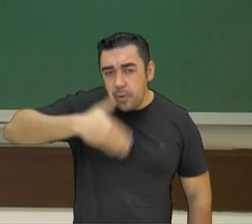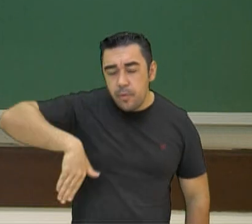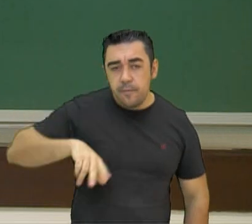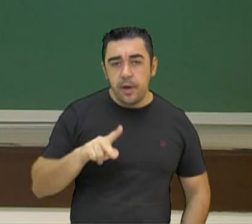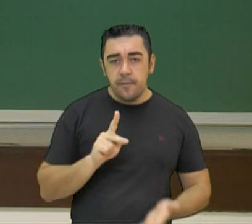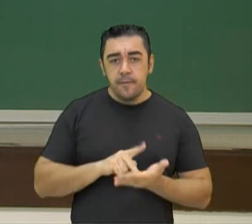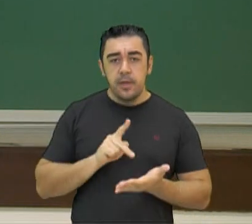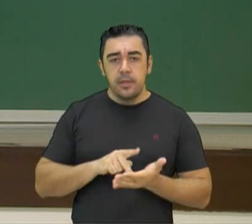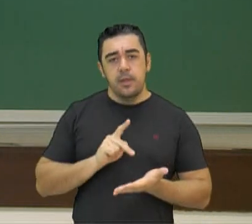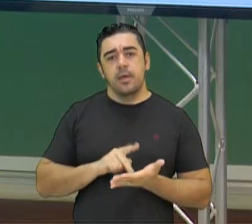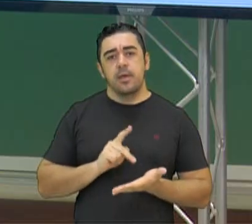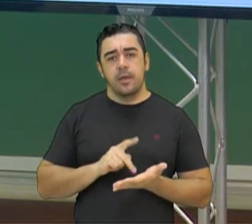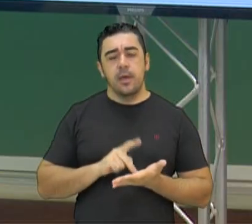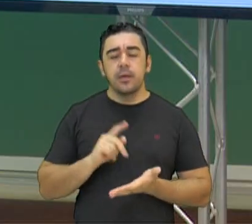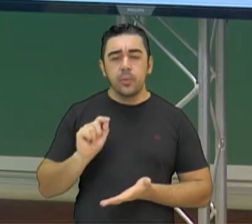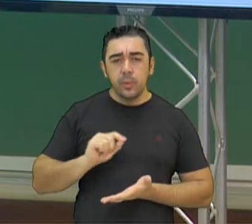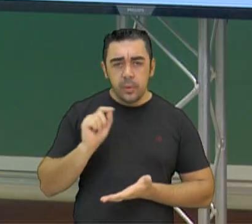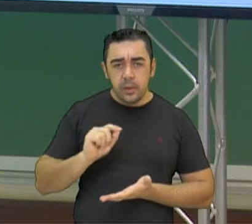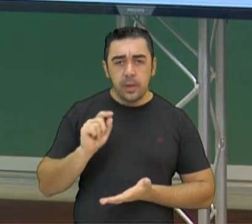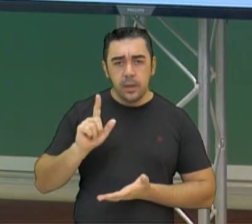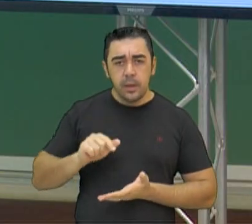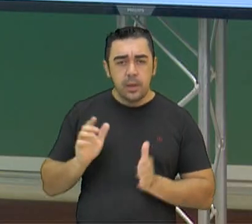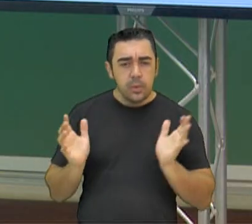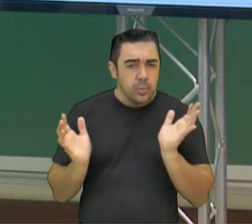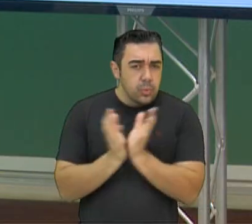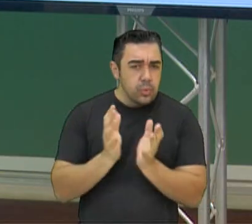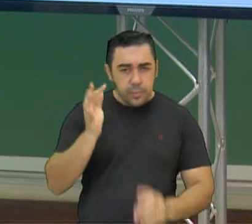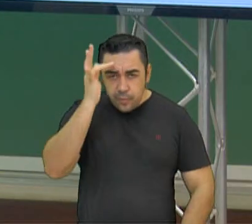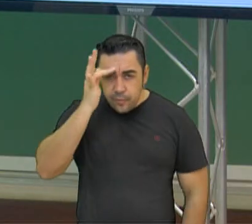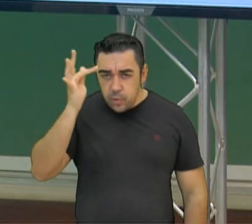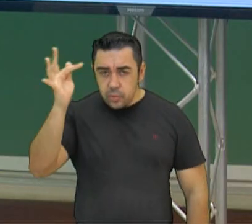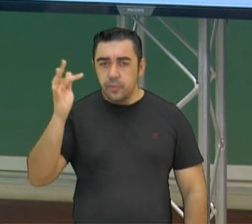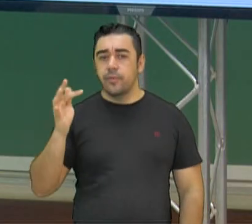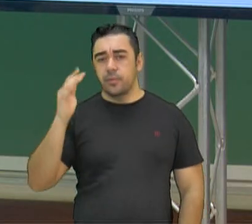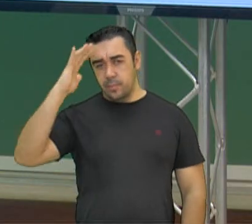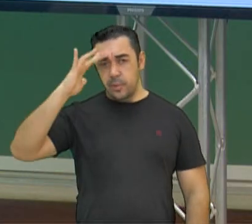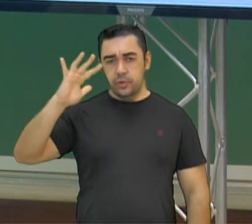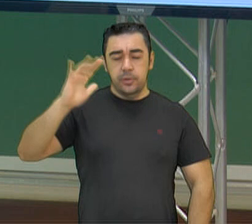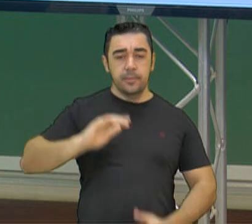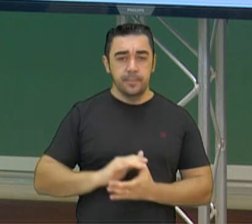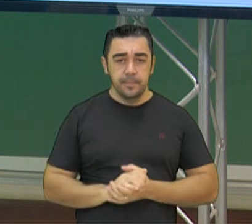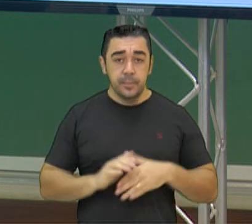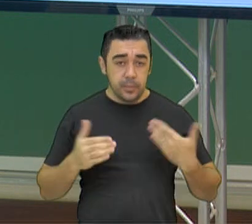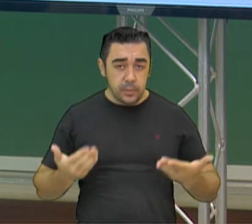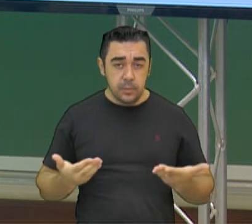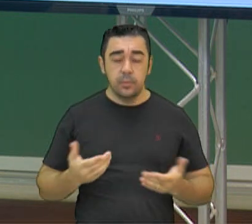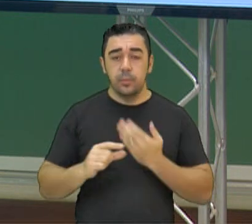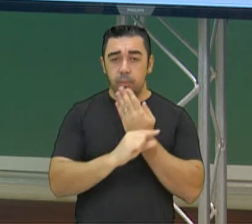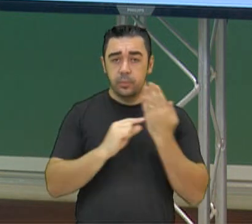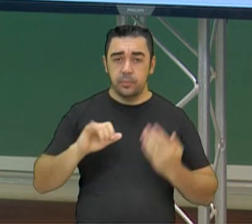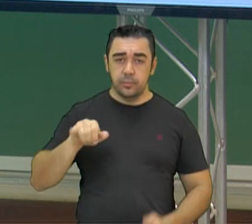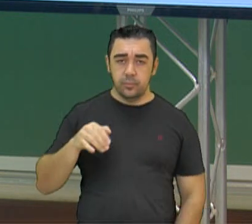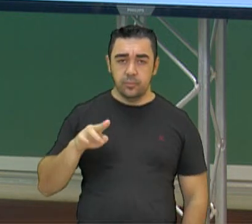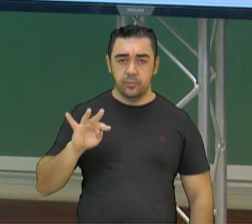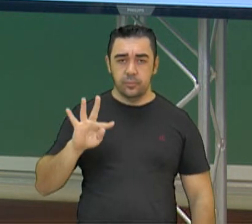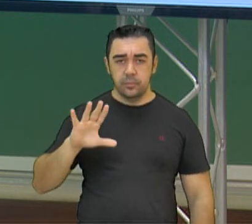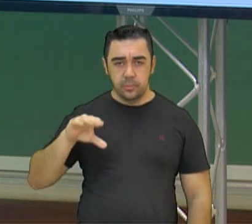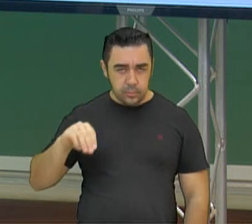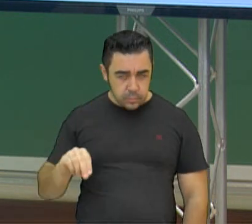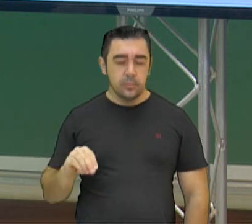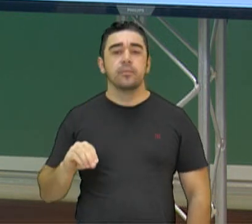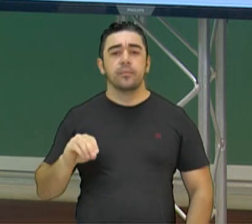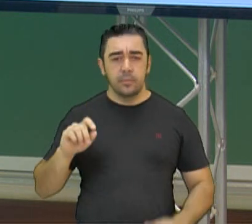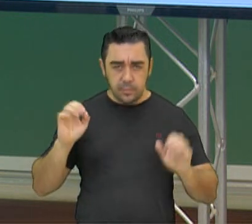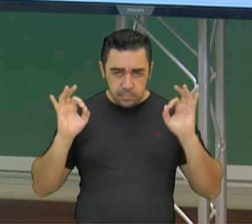que esses filósofos começaram a vislumbrar. Então, para Justino, é perfeitamente